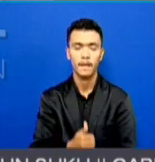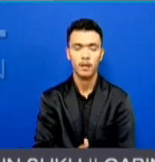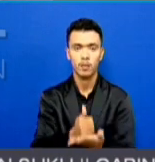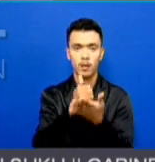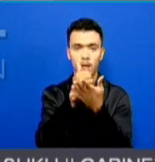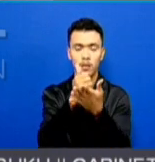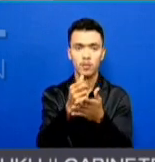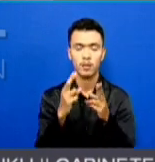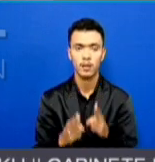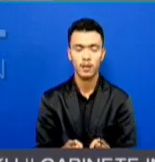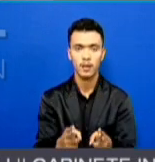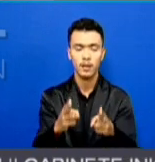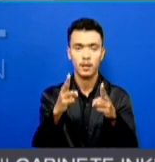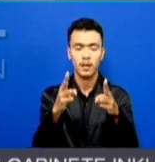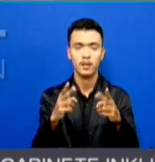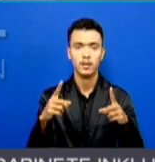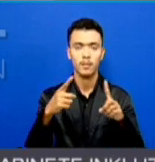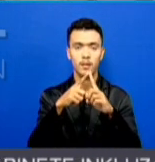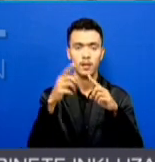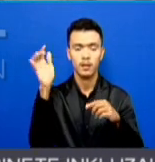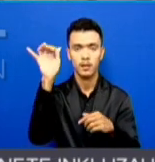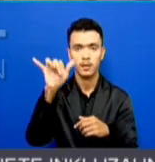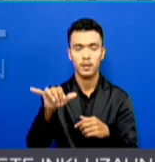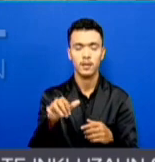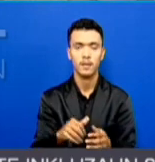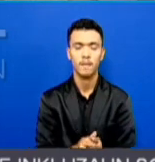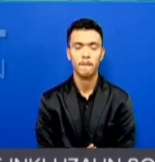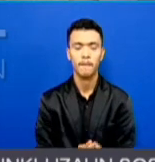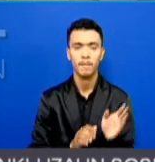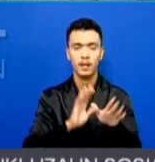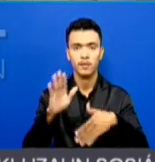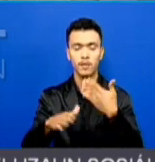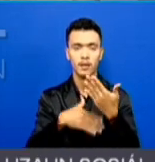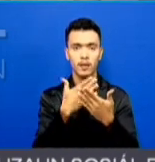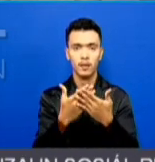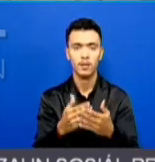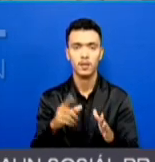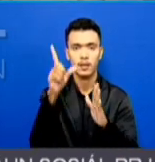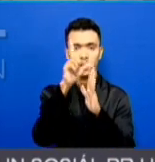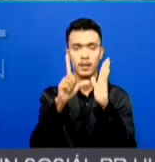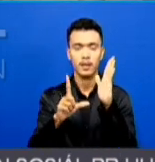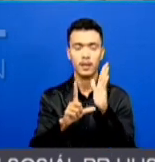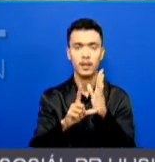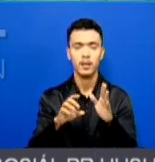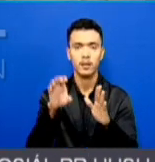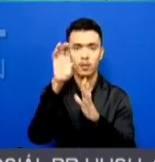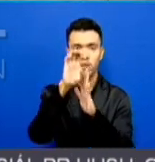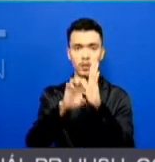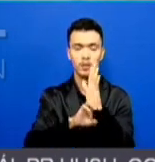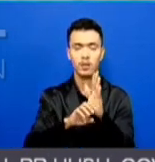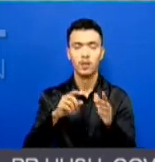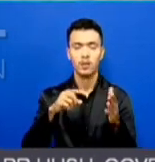atendimento imediatamente ca urgência rumo ba sire. Maluk sira, lei inan constitucional